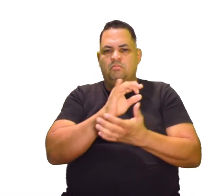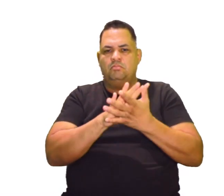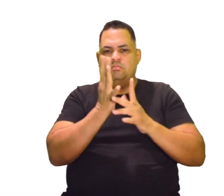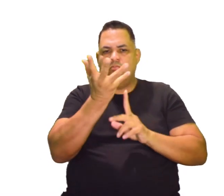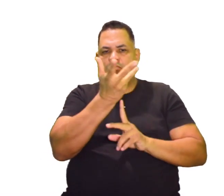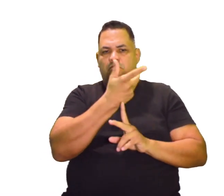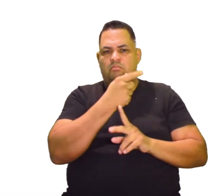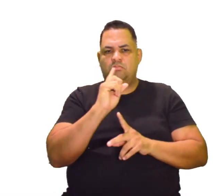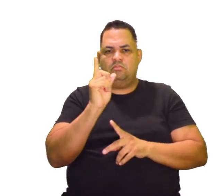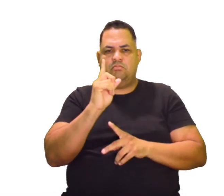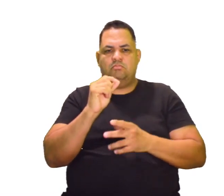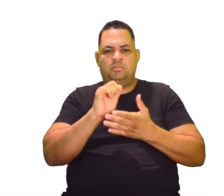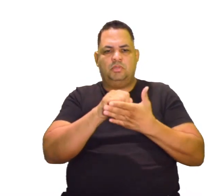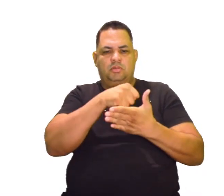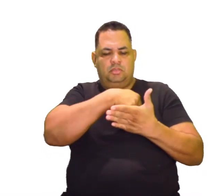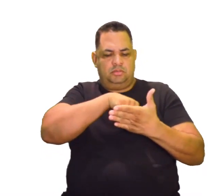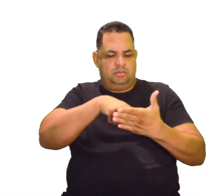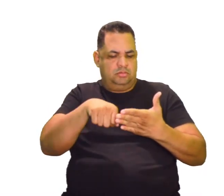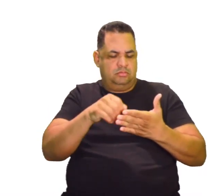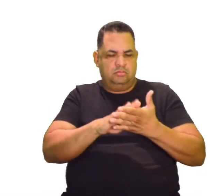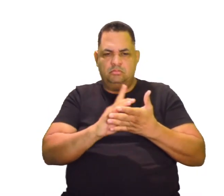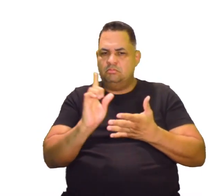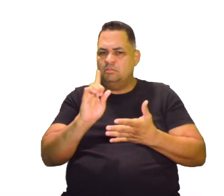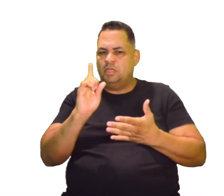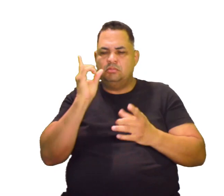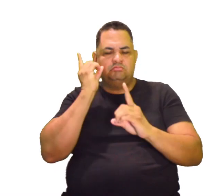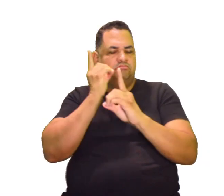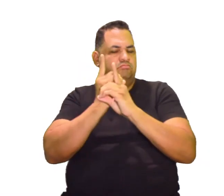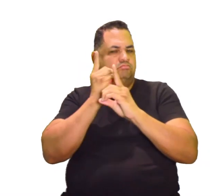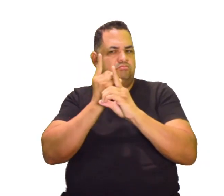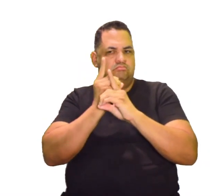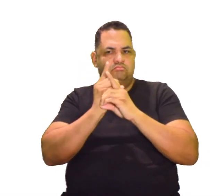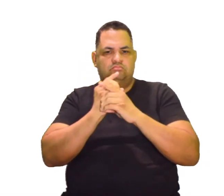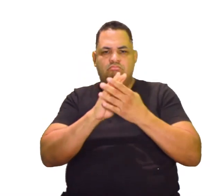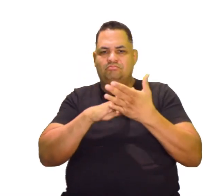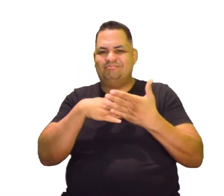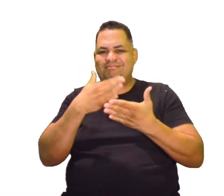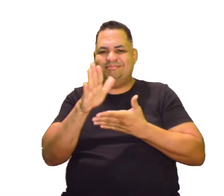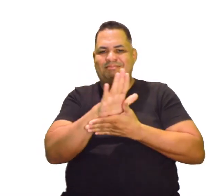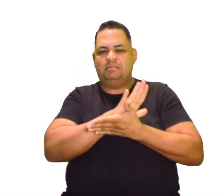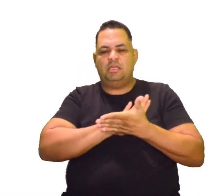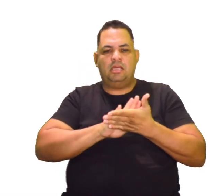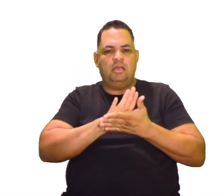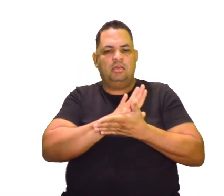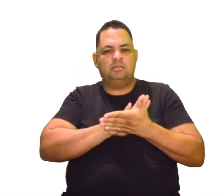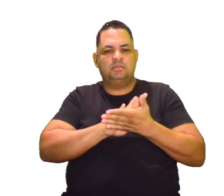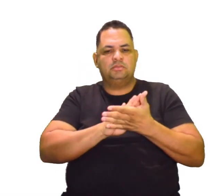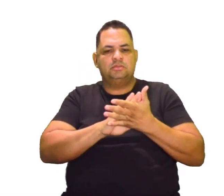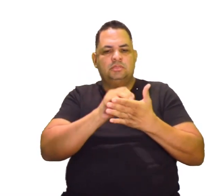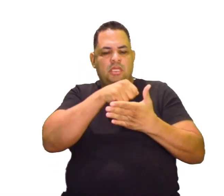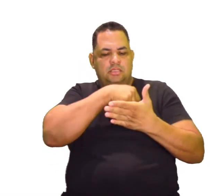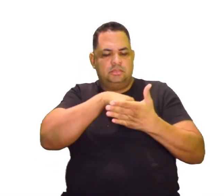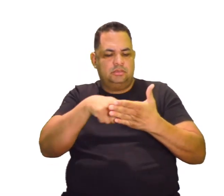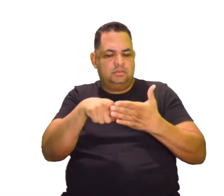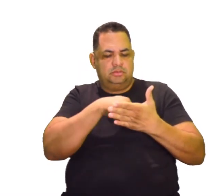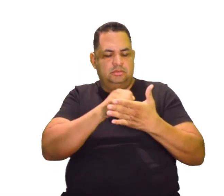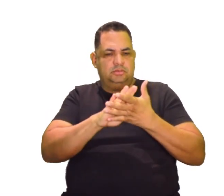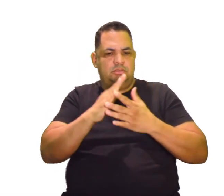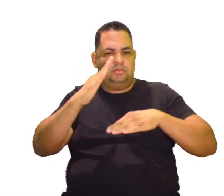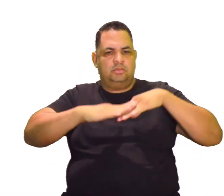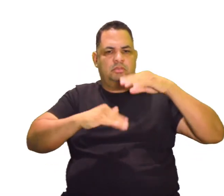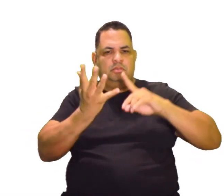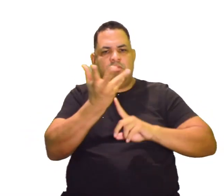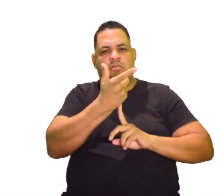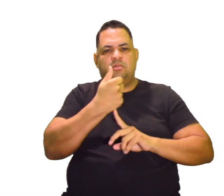eram assinadas, não vamos encontrar nenhum trabalho artístico aí do Egito Antigo, artistas que assinaram,